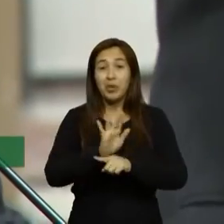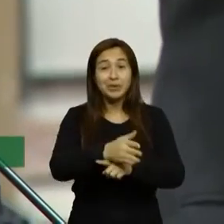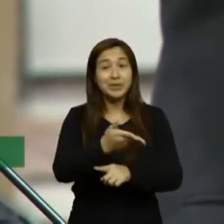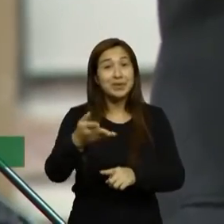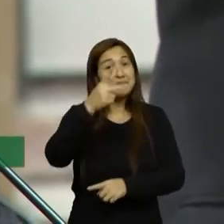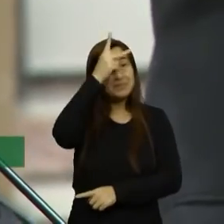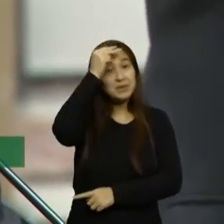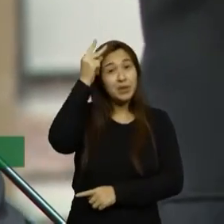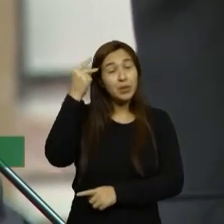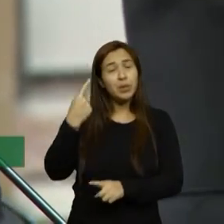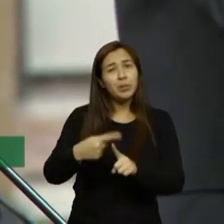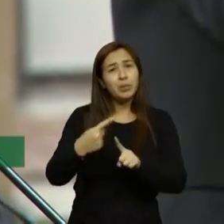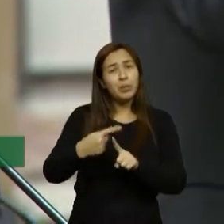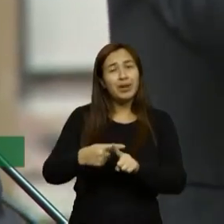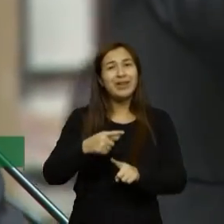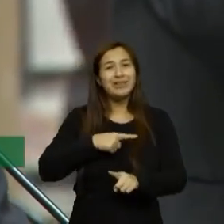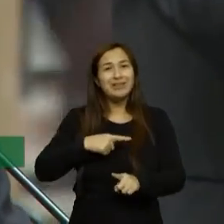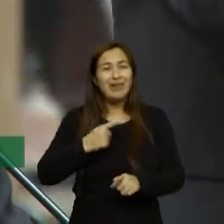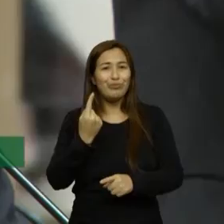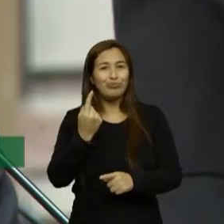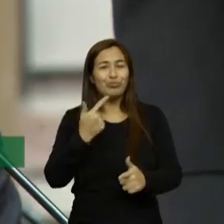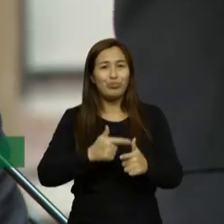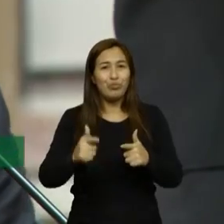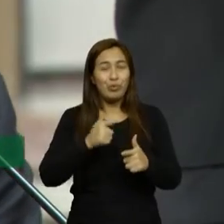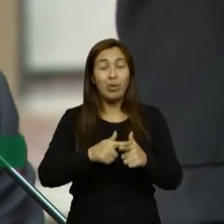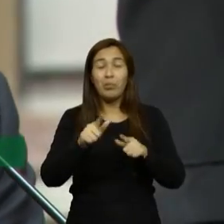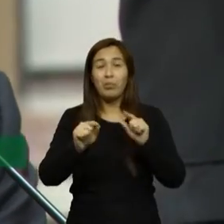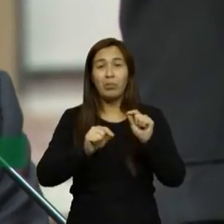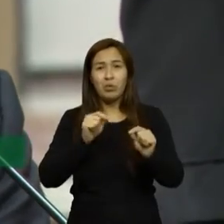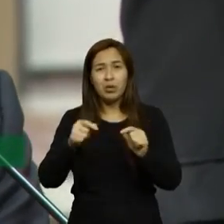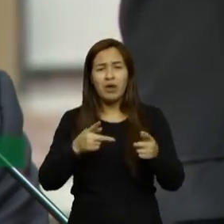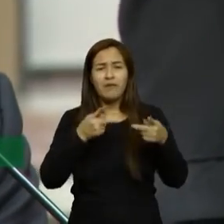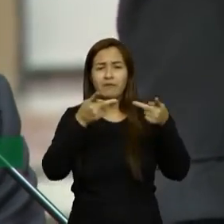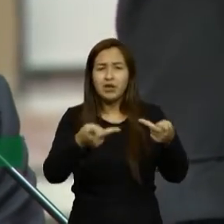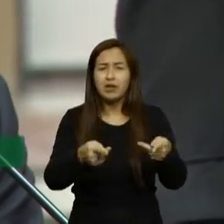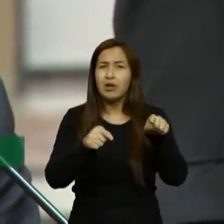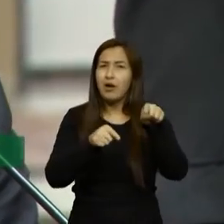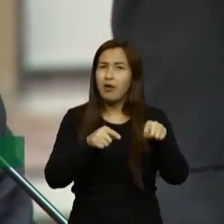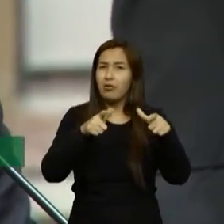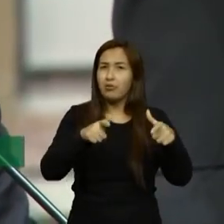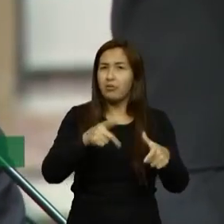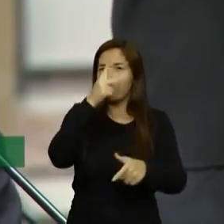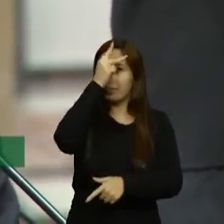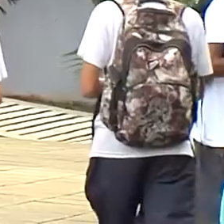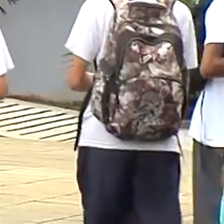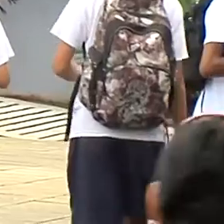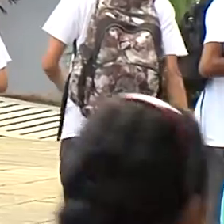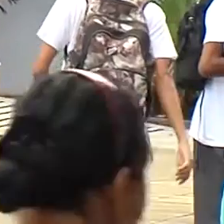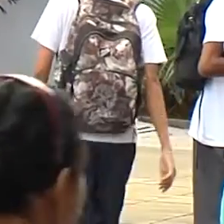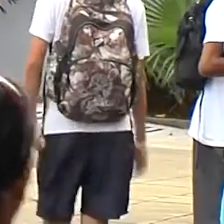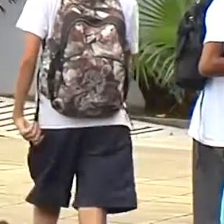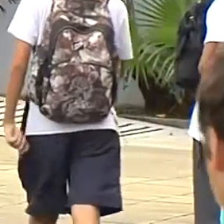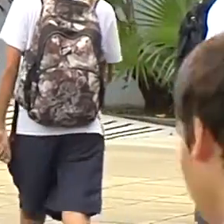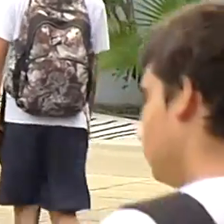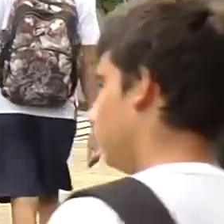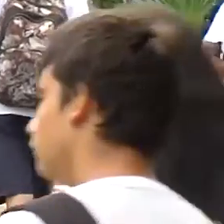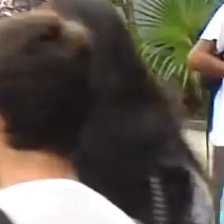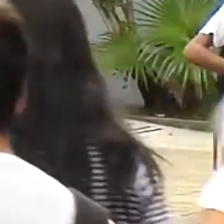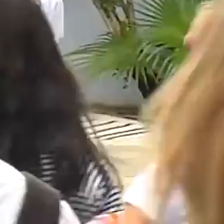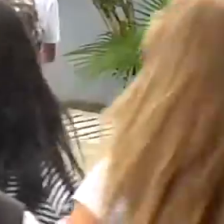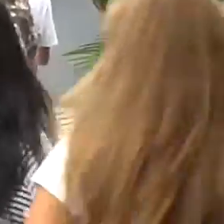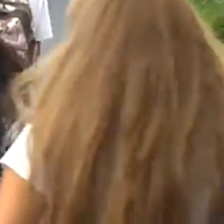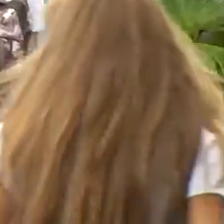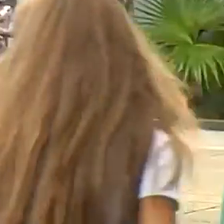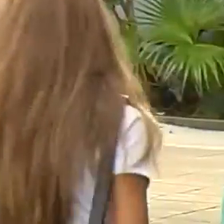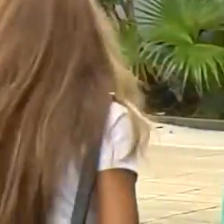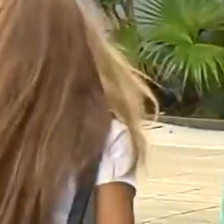Este é o objetivo do projeto de lei do deputado Márcio Machado aprovado em plenário de início o